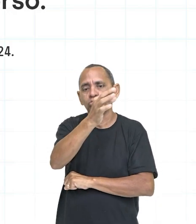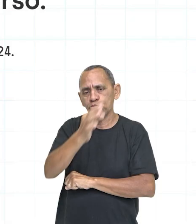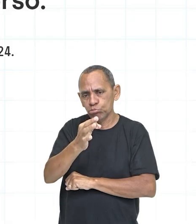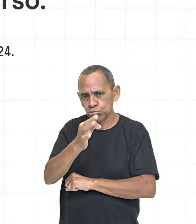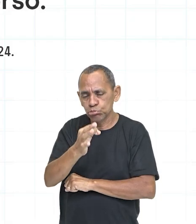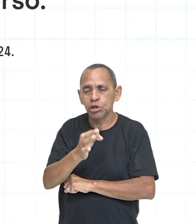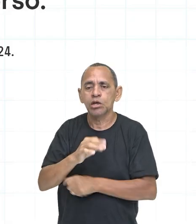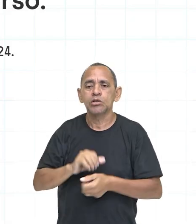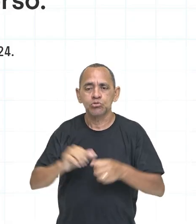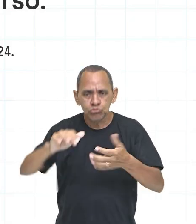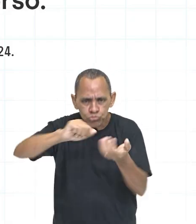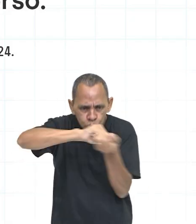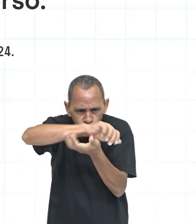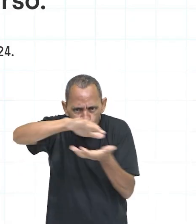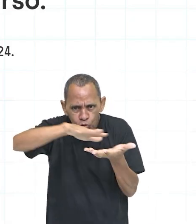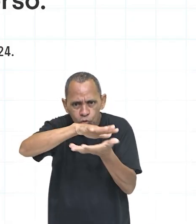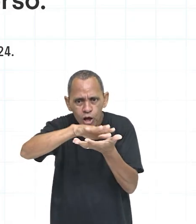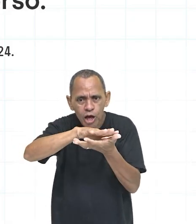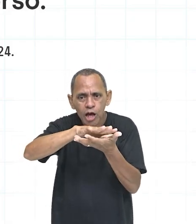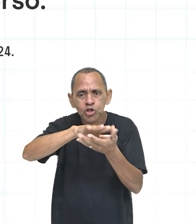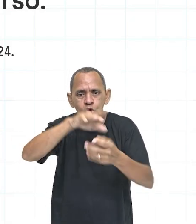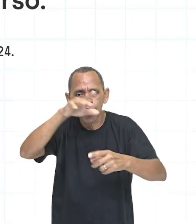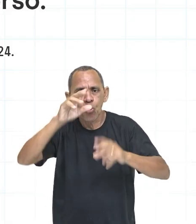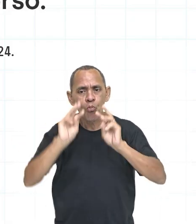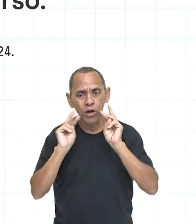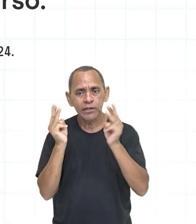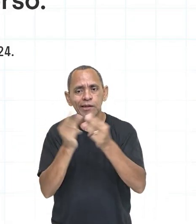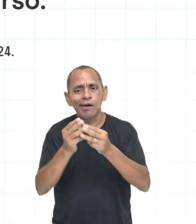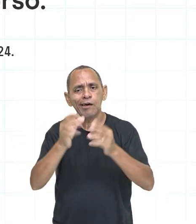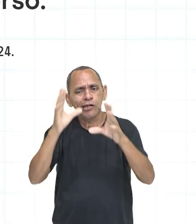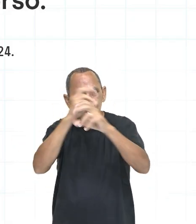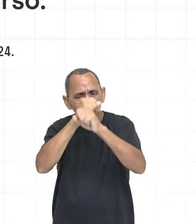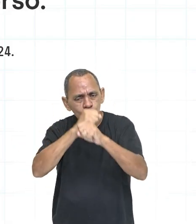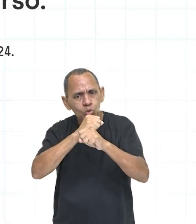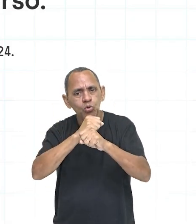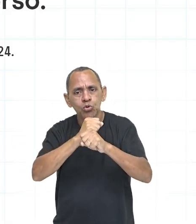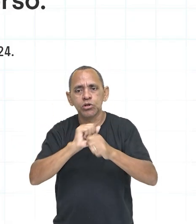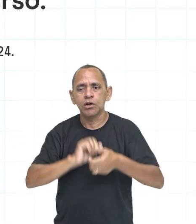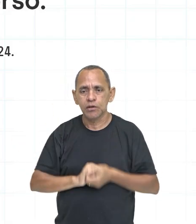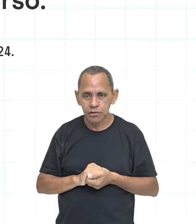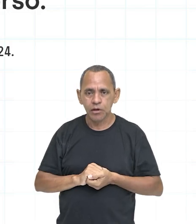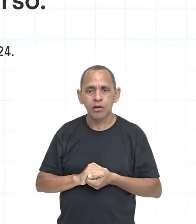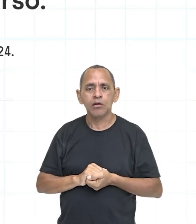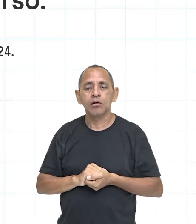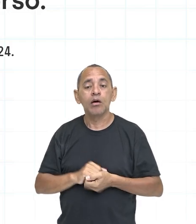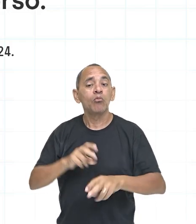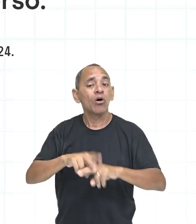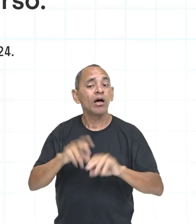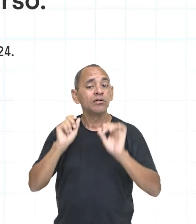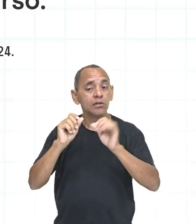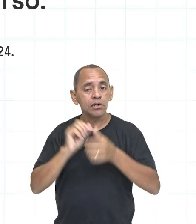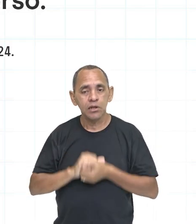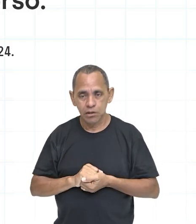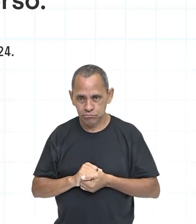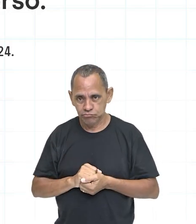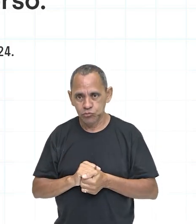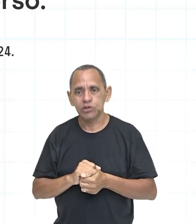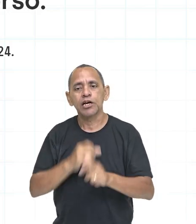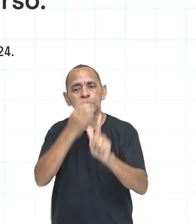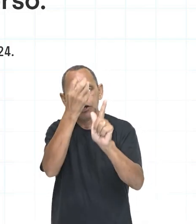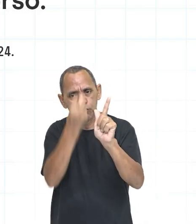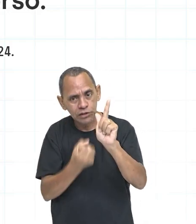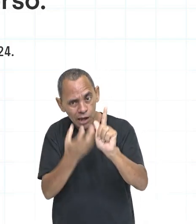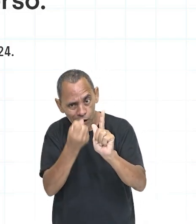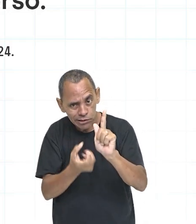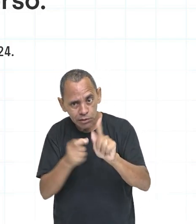matéria escura é inferida por seus efeitos gravitacionais. É uma possibilidade. Letra D,